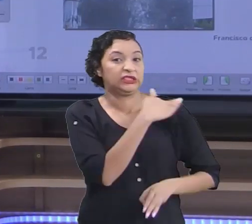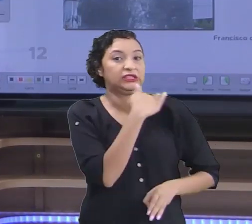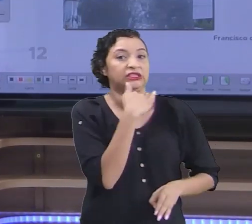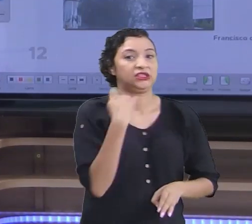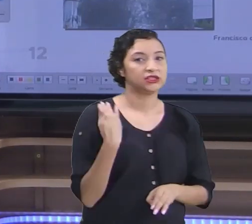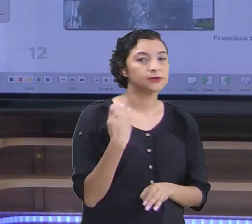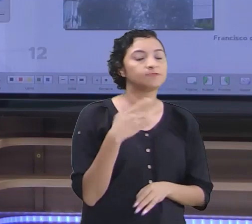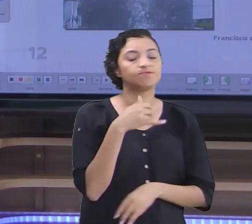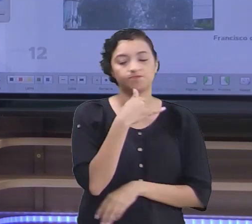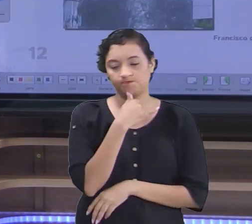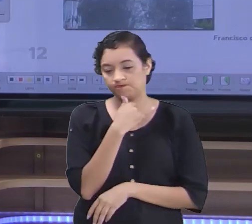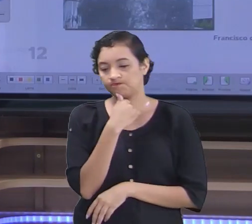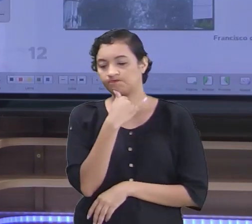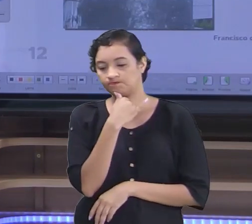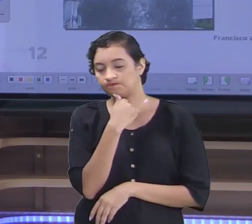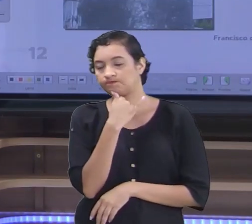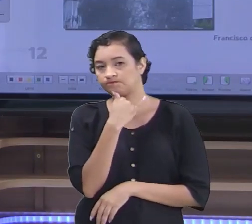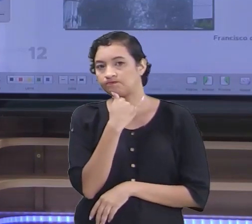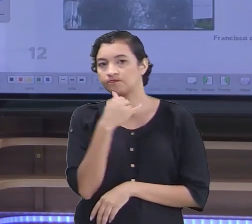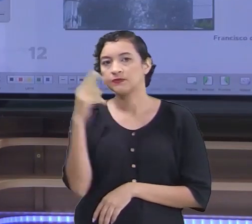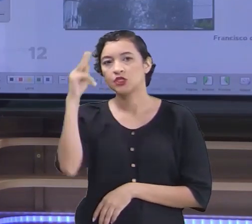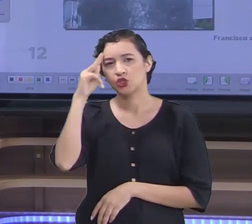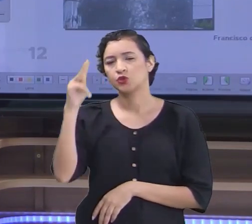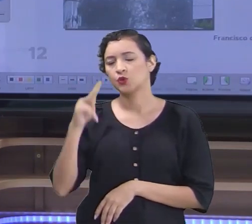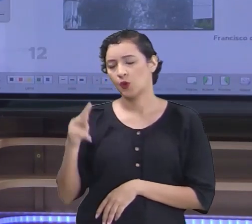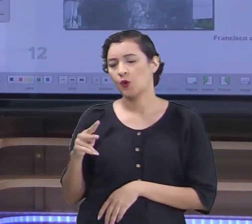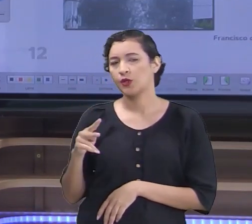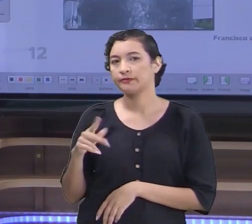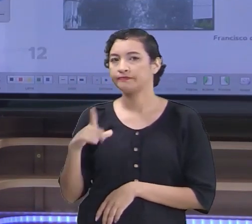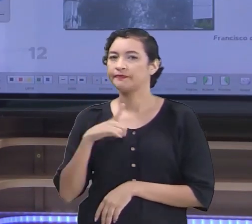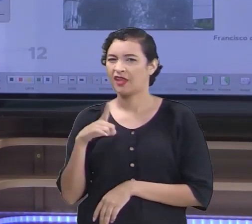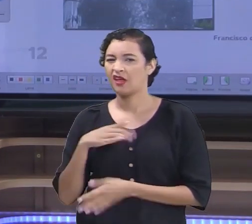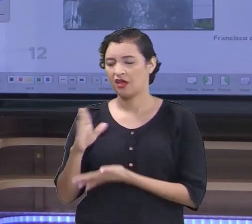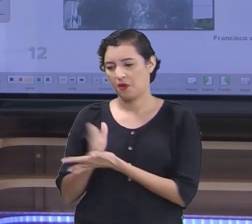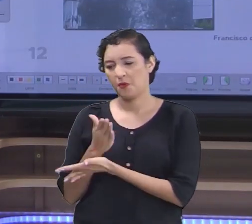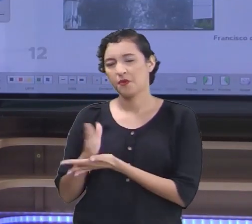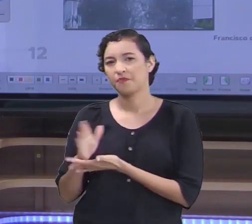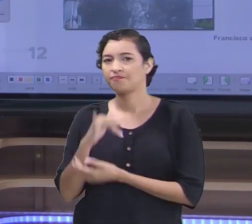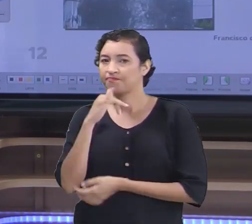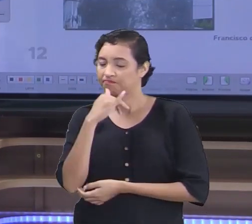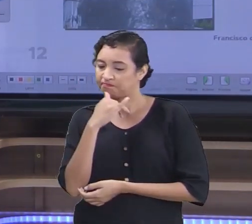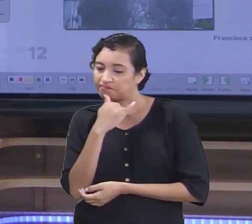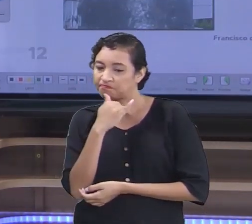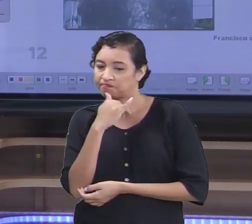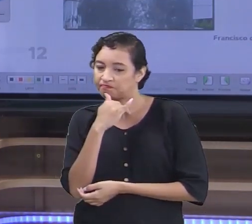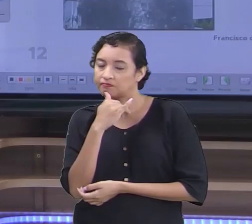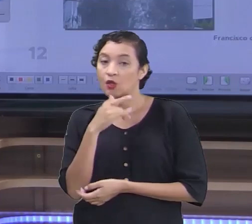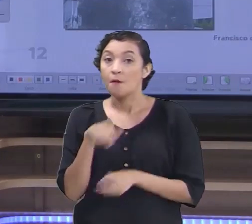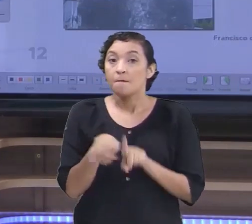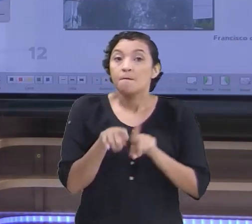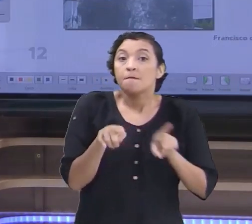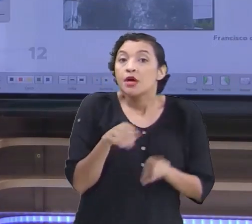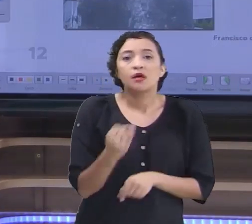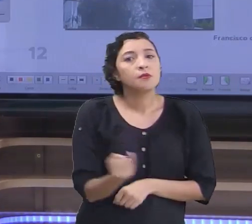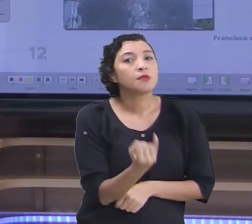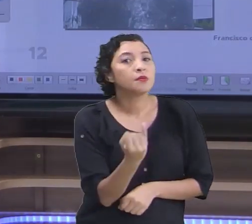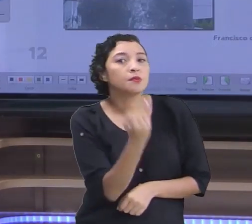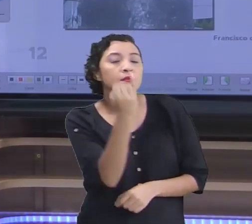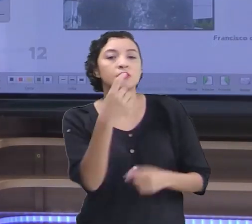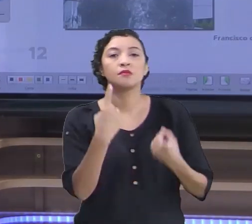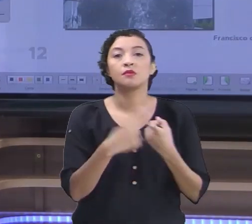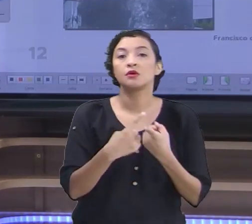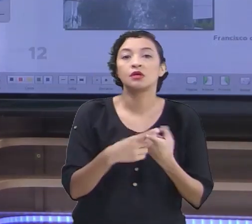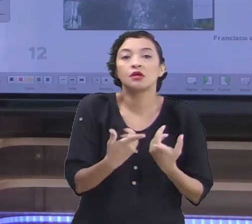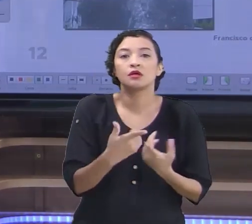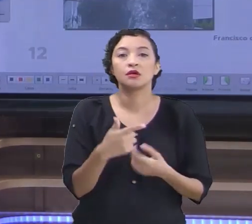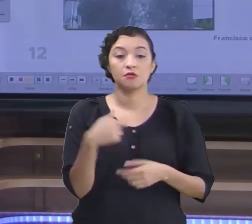Isso é triste. A história, ela não tem só coisas lindas, tem coisas tristes também. Mas isso é importante nós sabermos, para que não